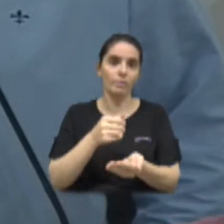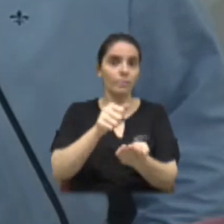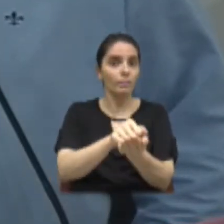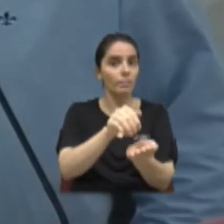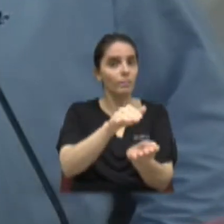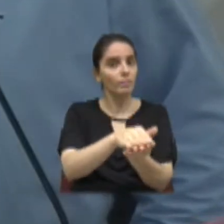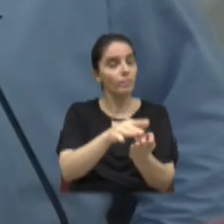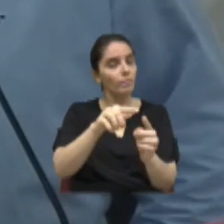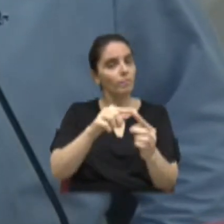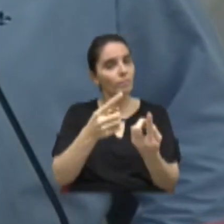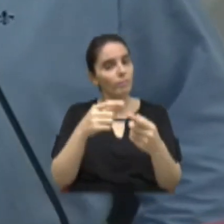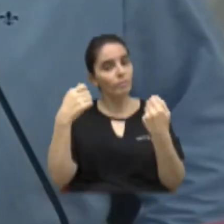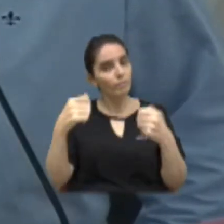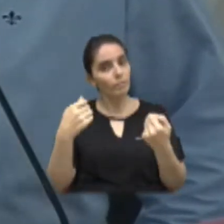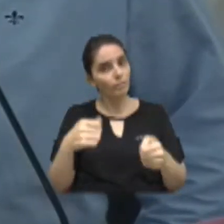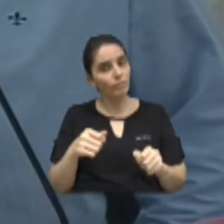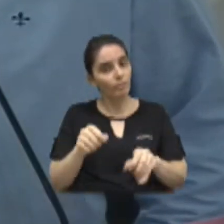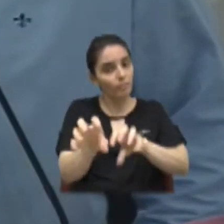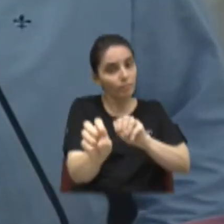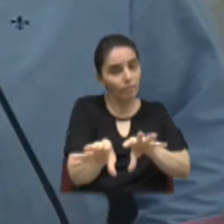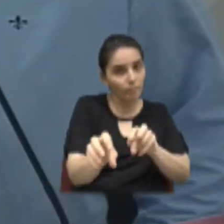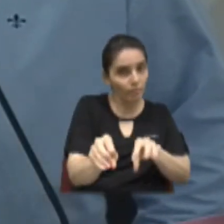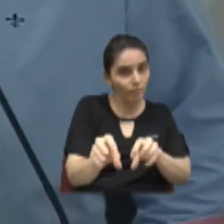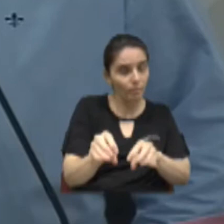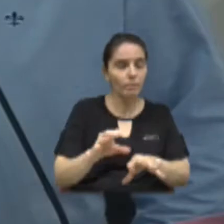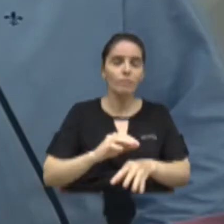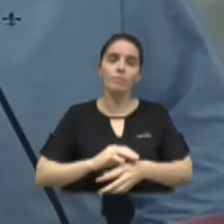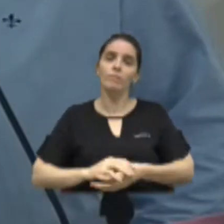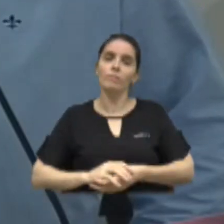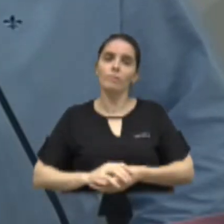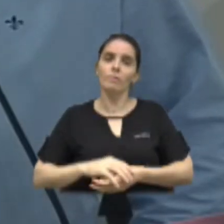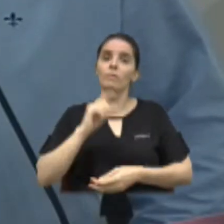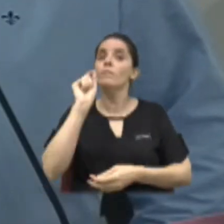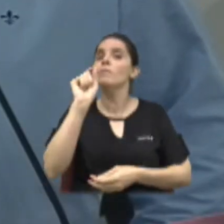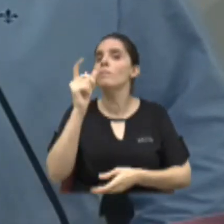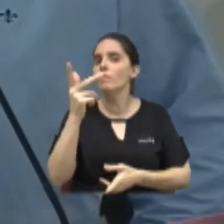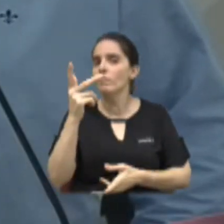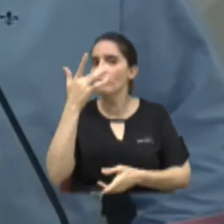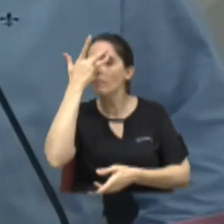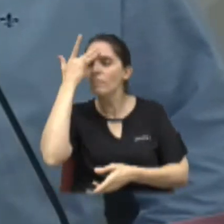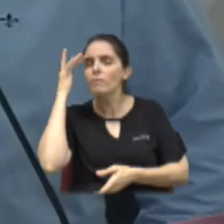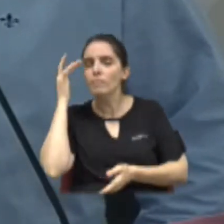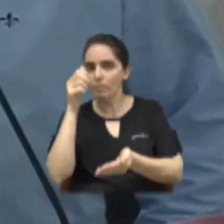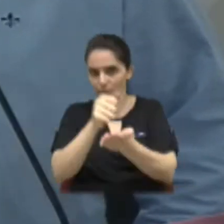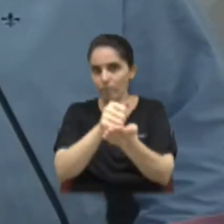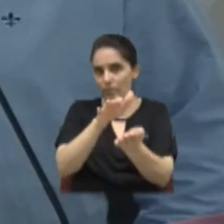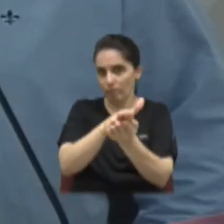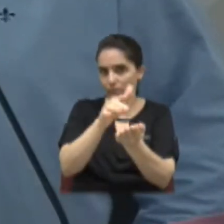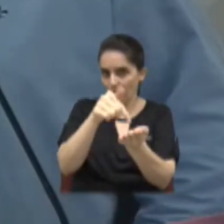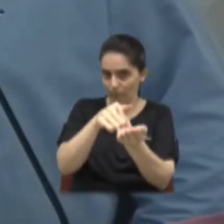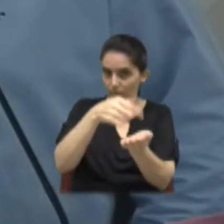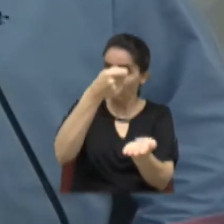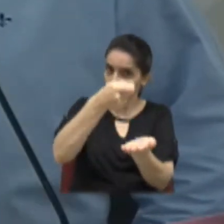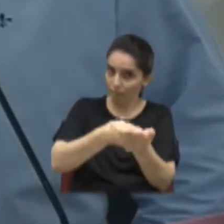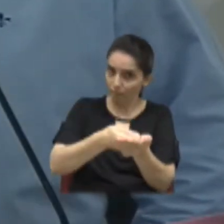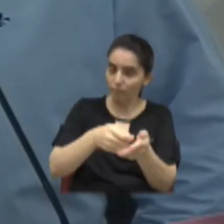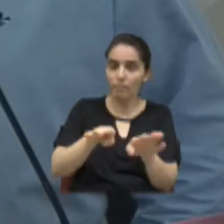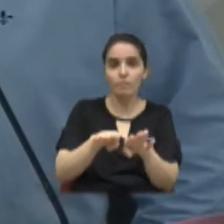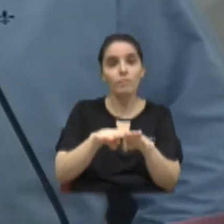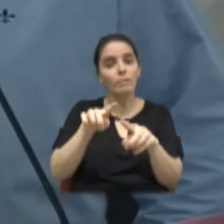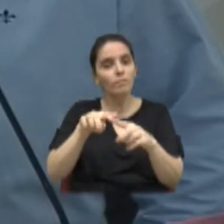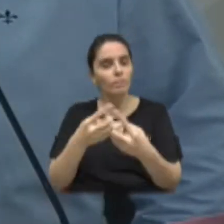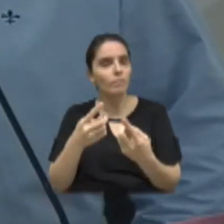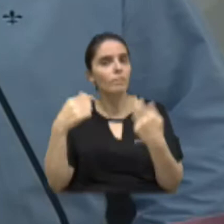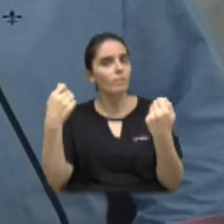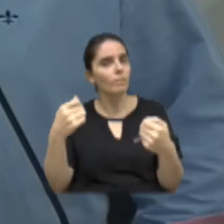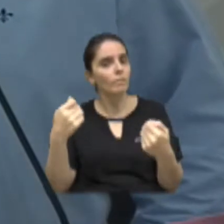algo moral. Que a pessoa ajude na comunidade, ajude na sociedade, sei lá.